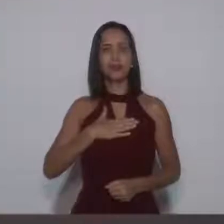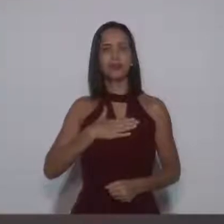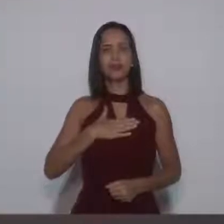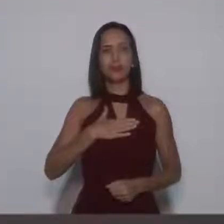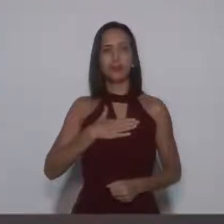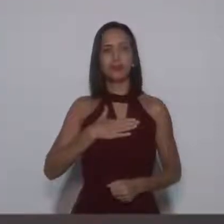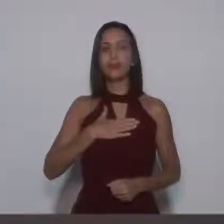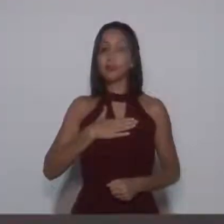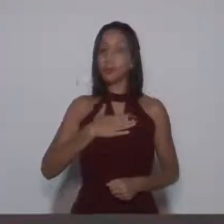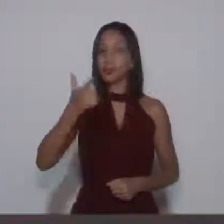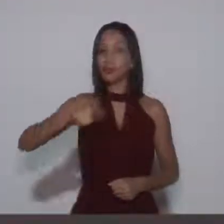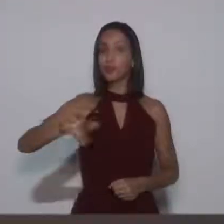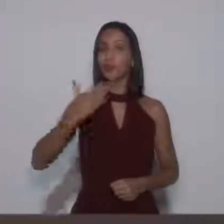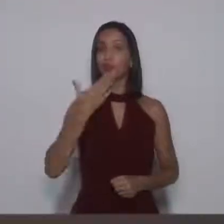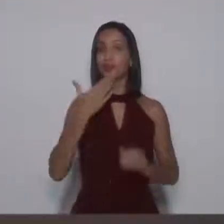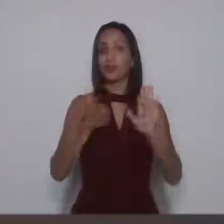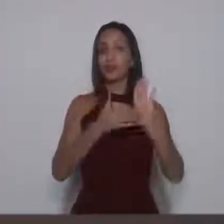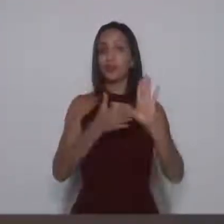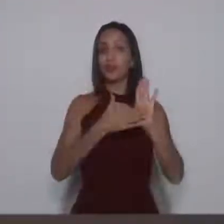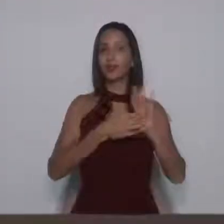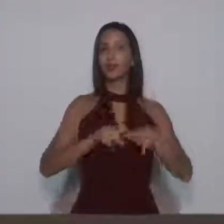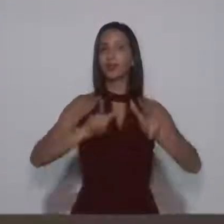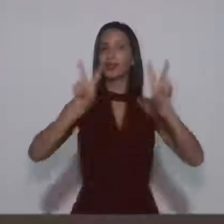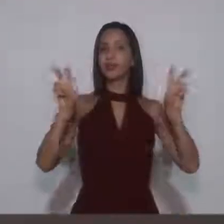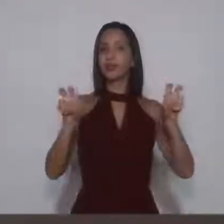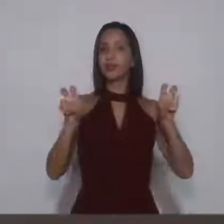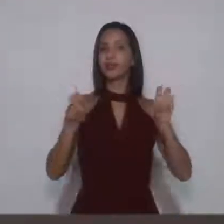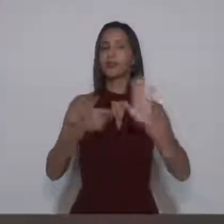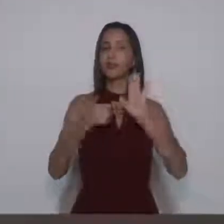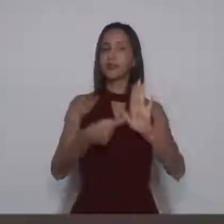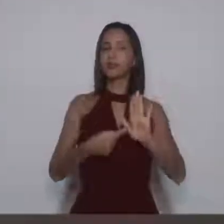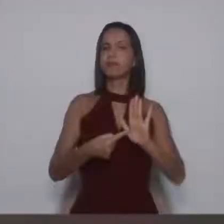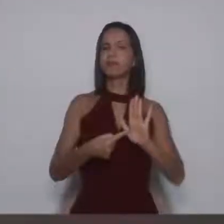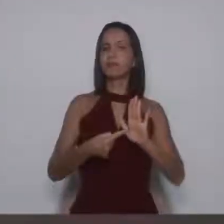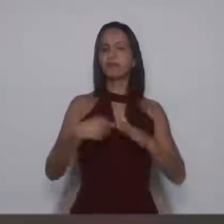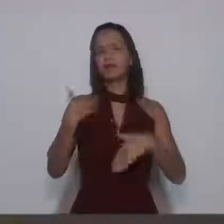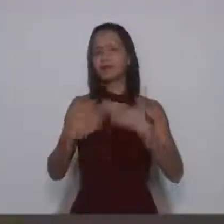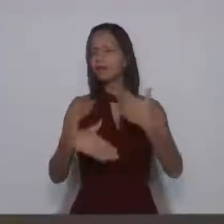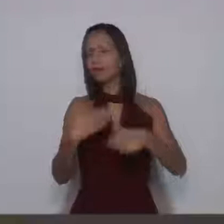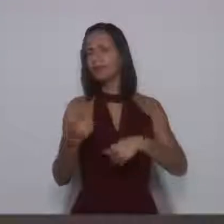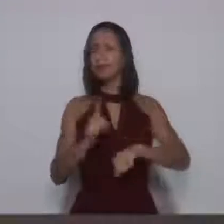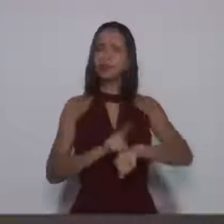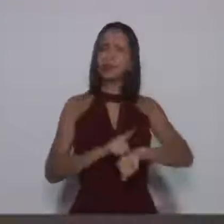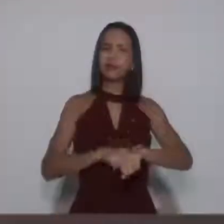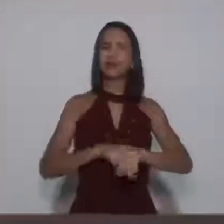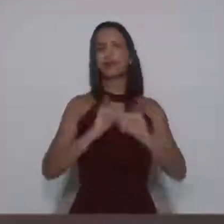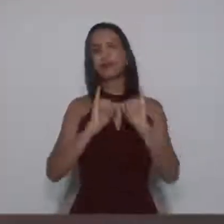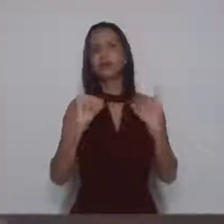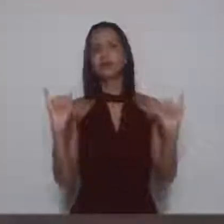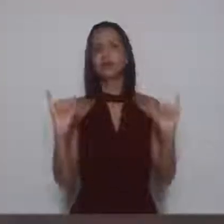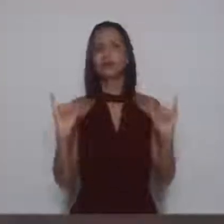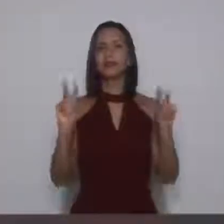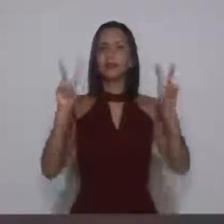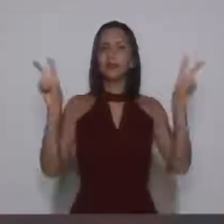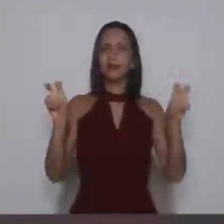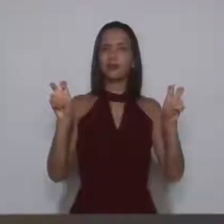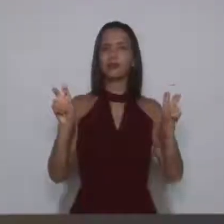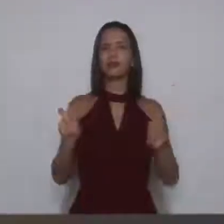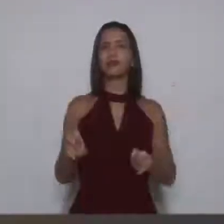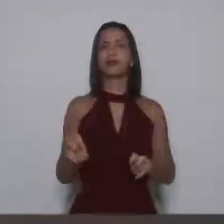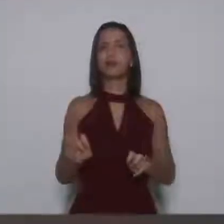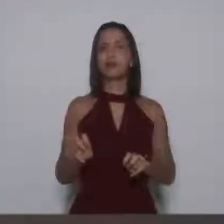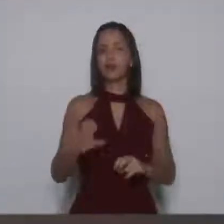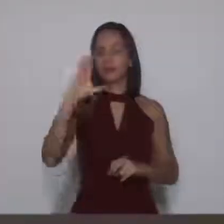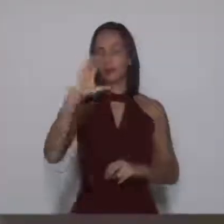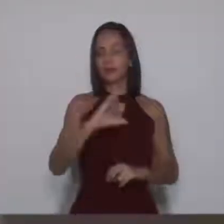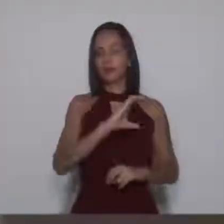trazer uma proposta de um tema que eu venho trabalhando há algum tempo. Falei um pouquinho de Bernadette Subiru, de Nossa Senhora de